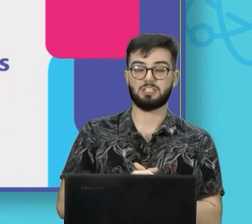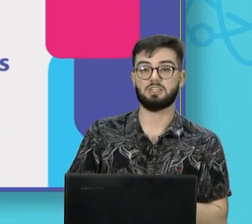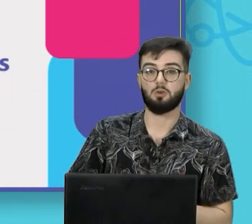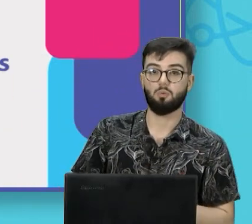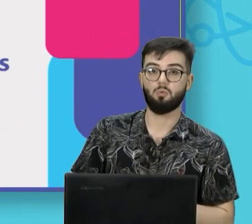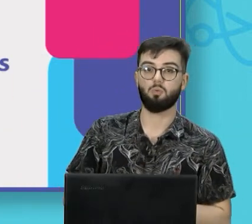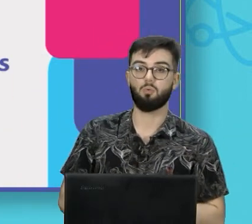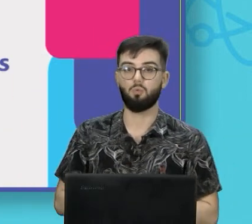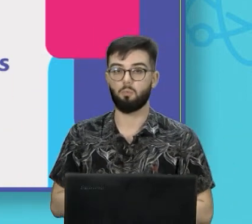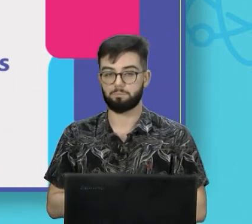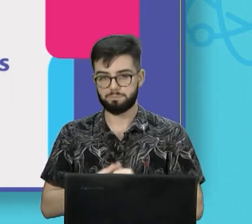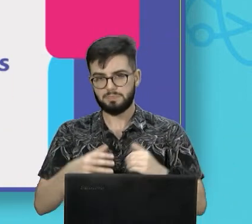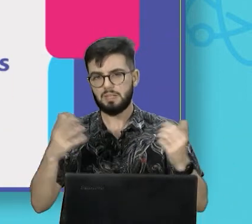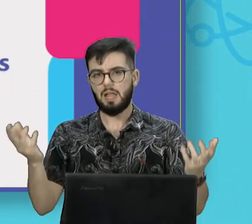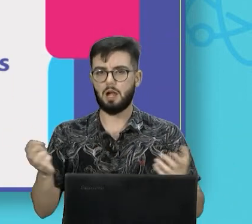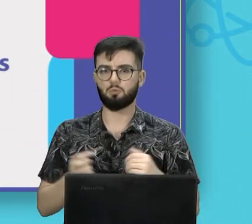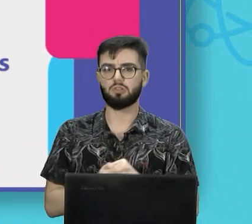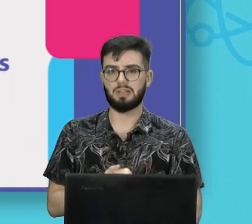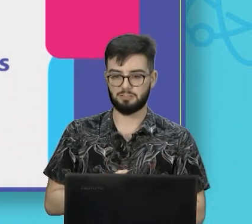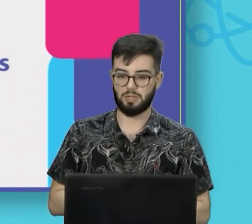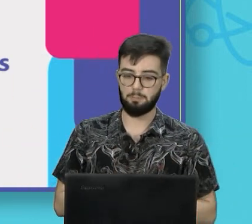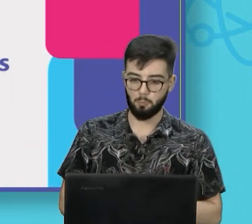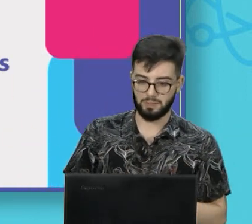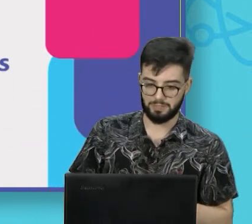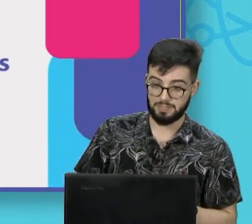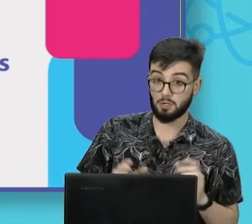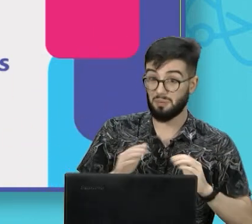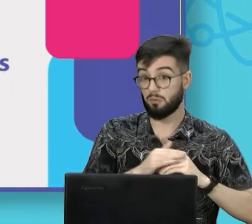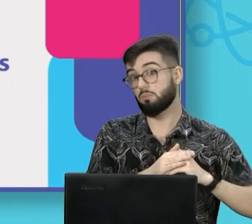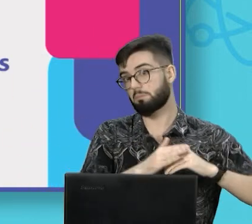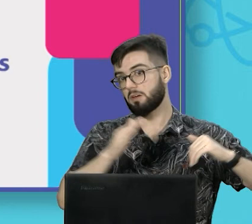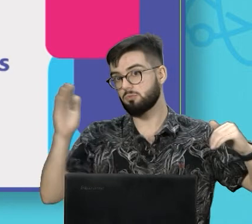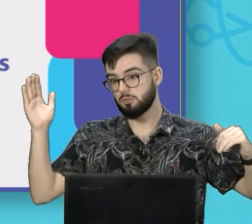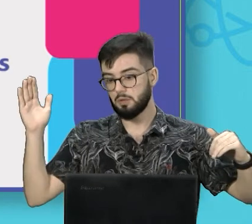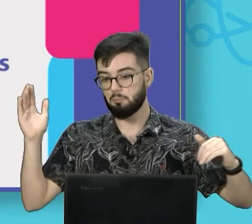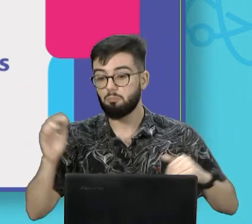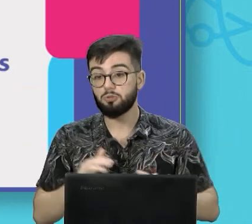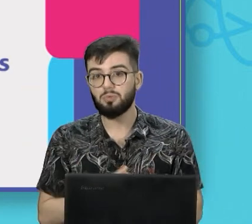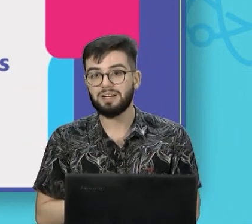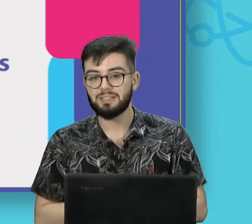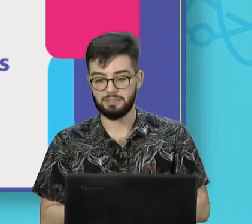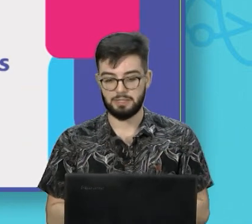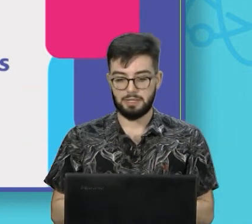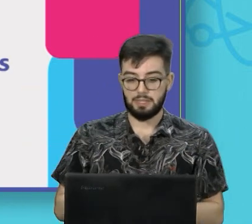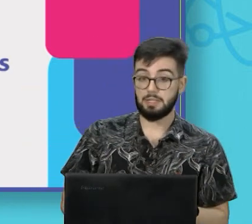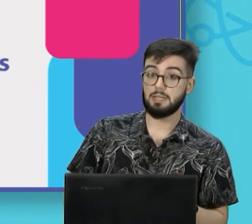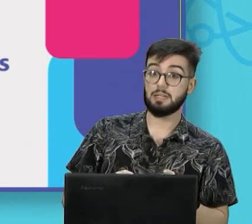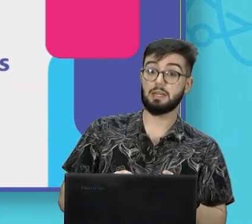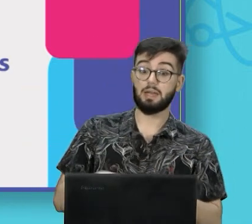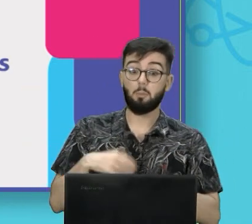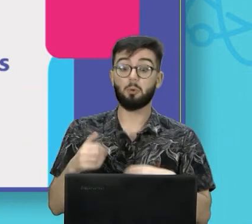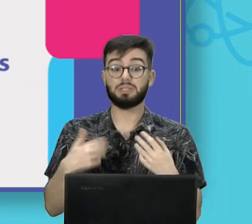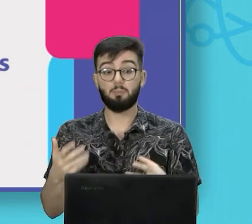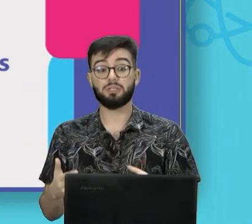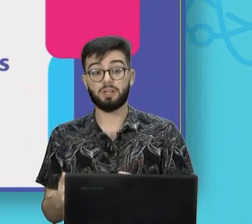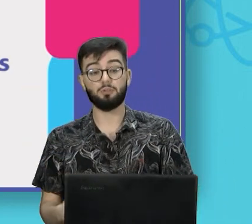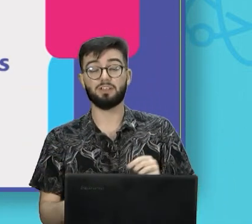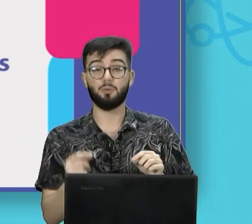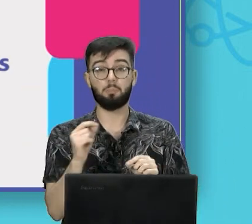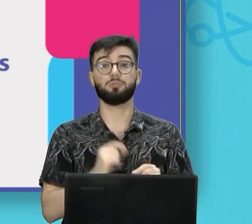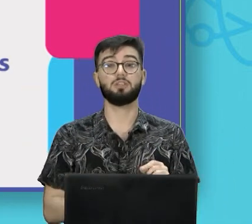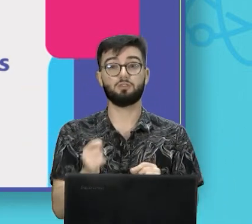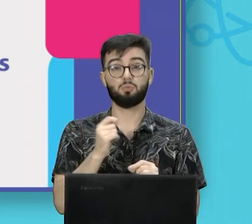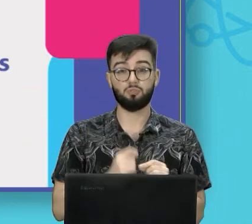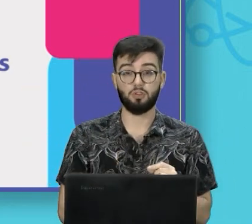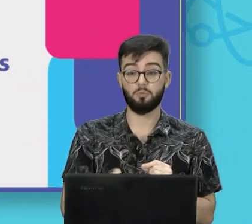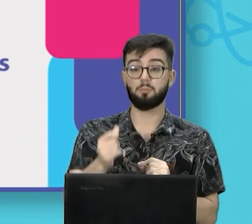a gente tem o a consolidação da República né então é um período muito grande e o poder